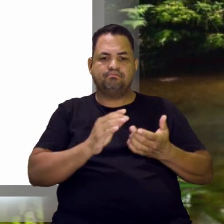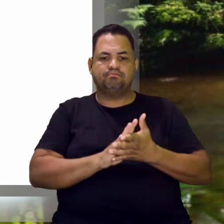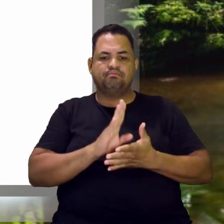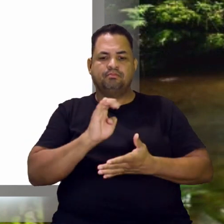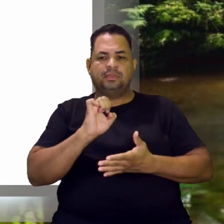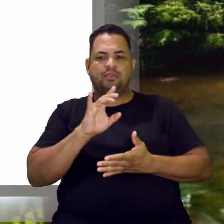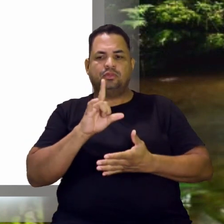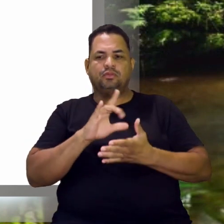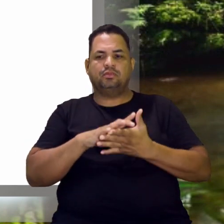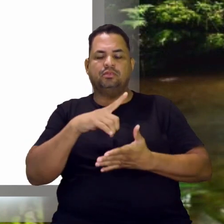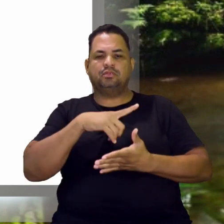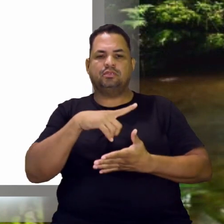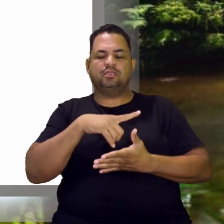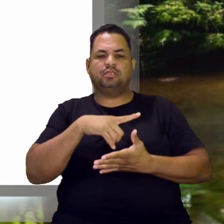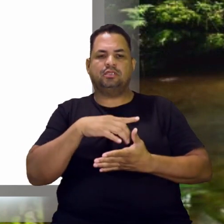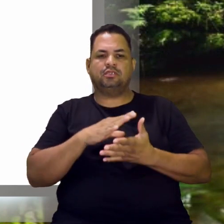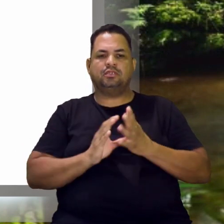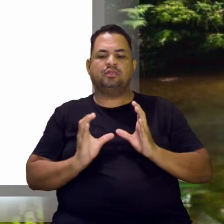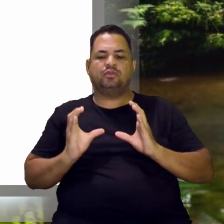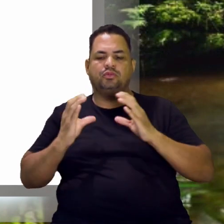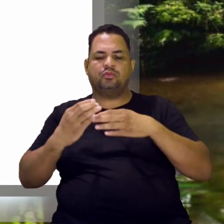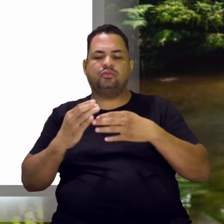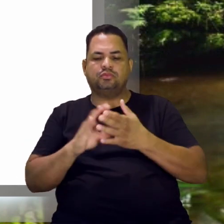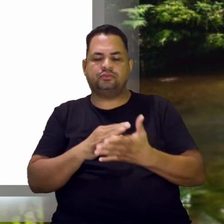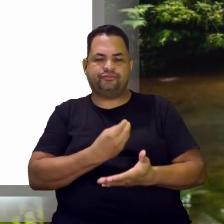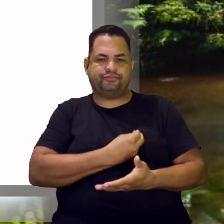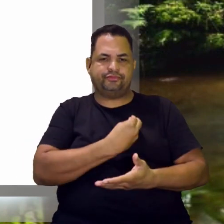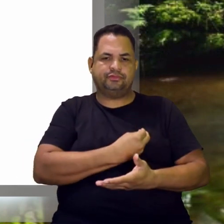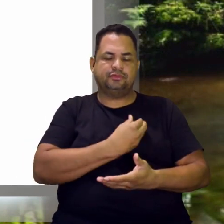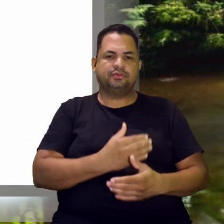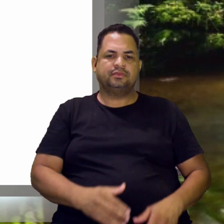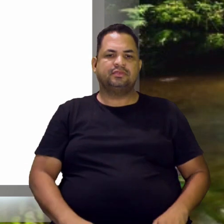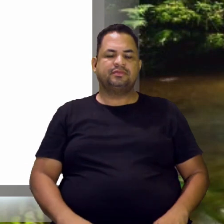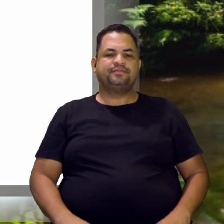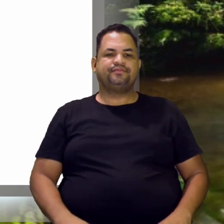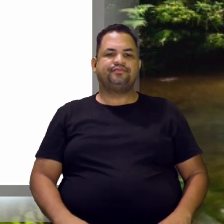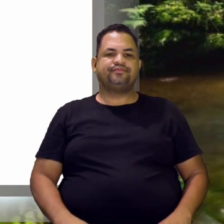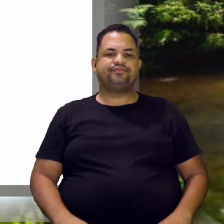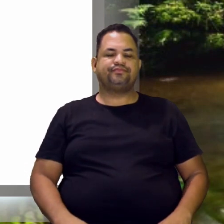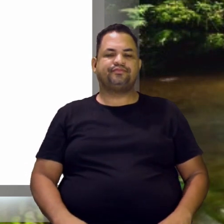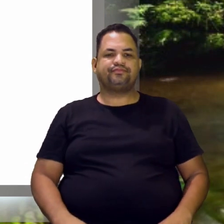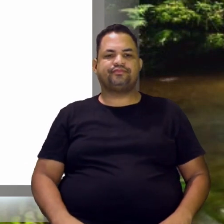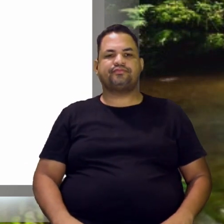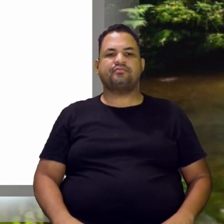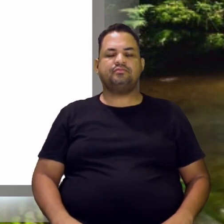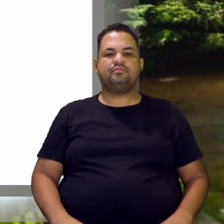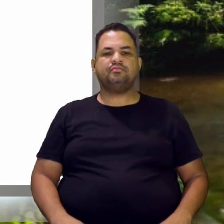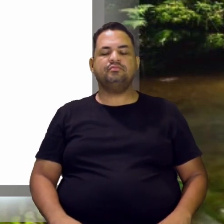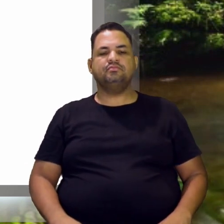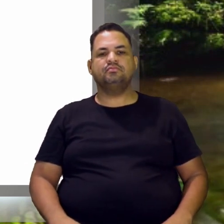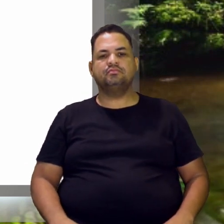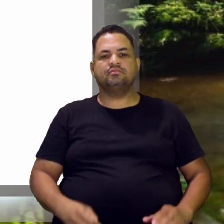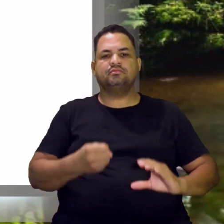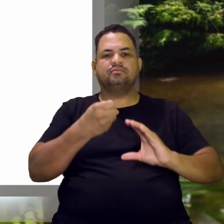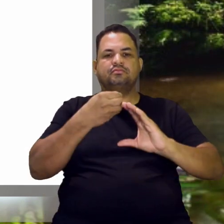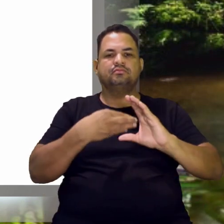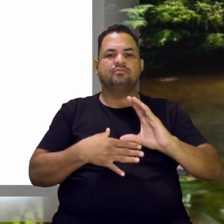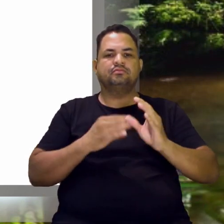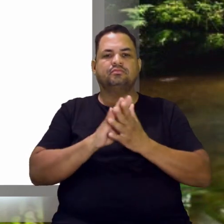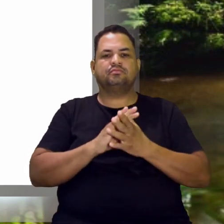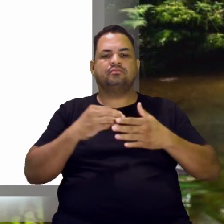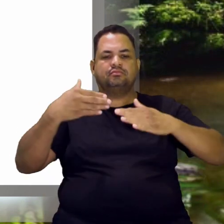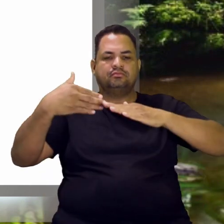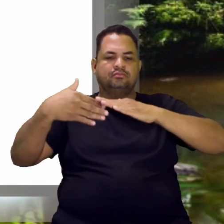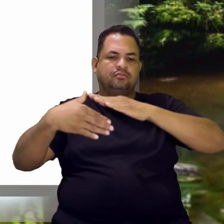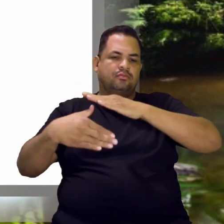poder existir. Biota é o grupo de seres vivos. Então, isso aí é que vai caracterizar um ecossistema,